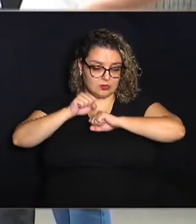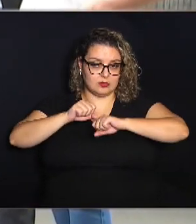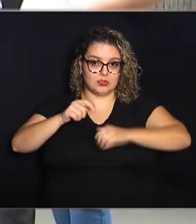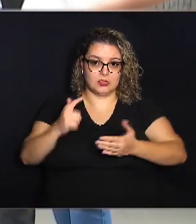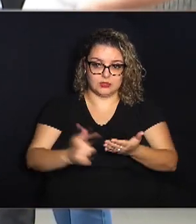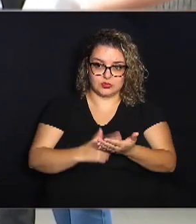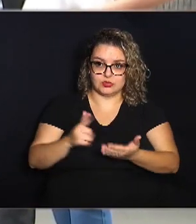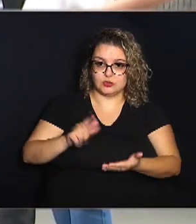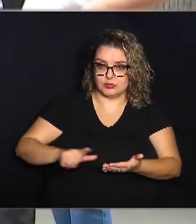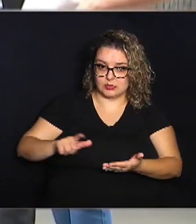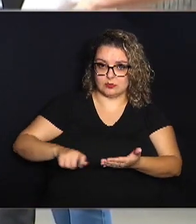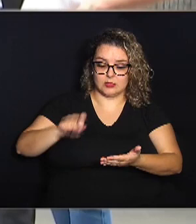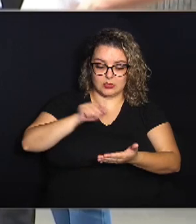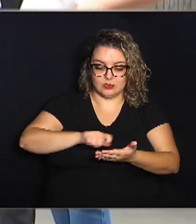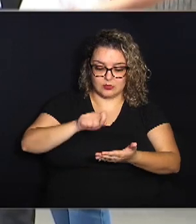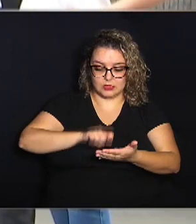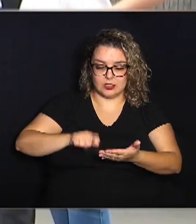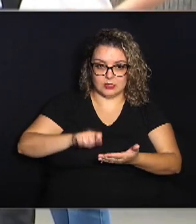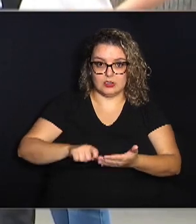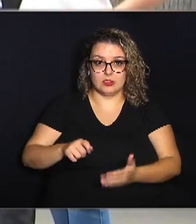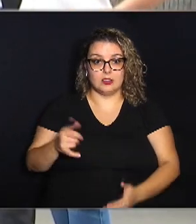literatura. Escreveu à